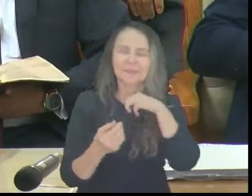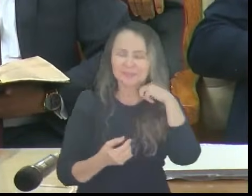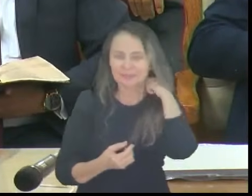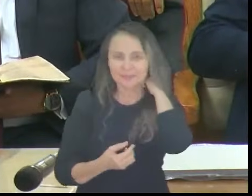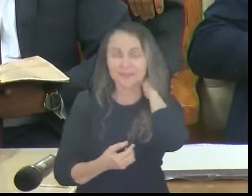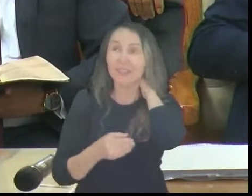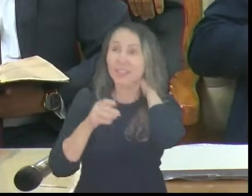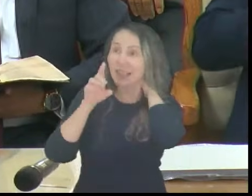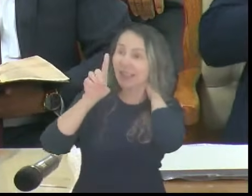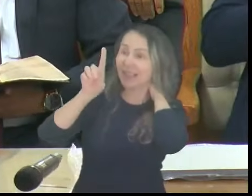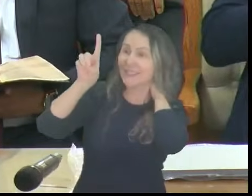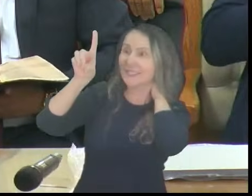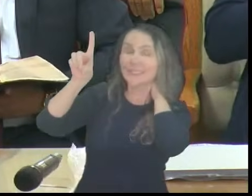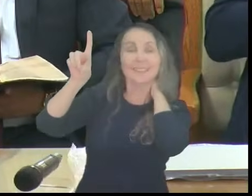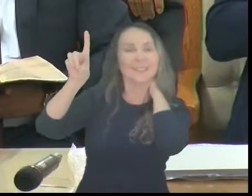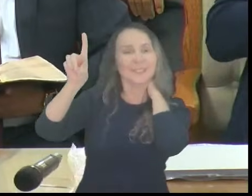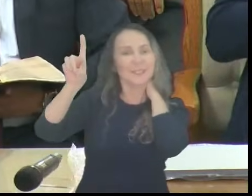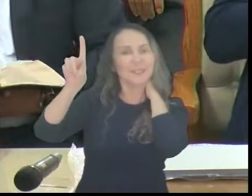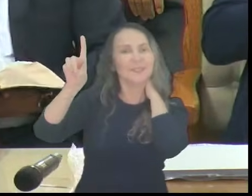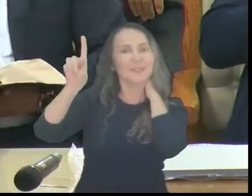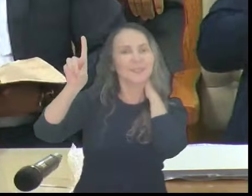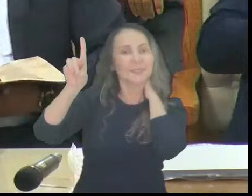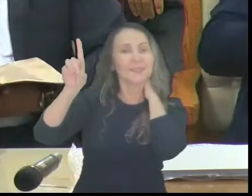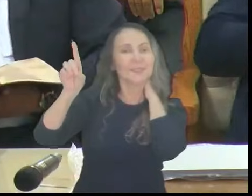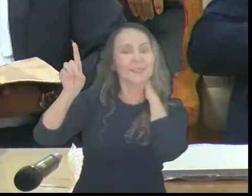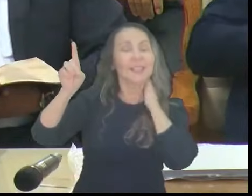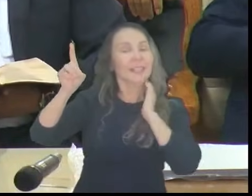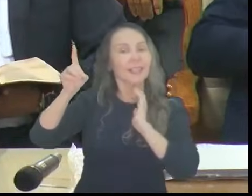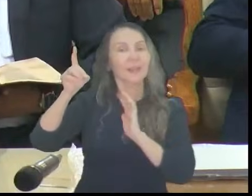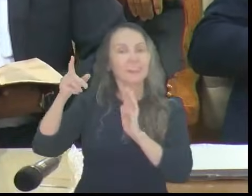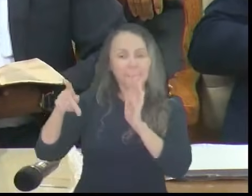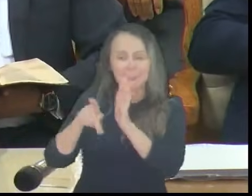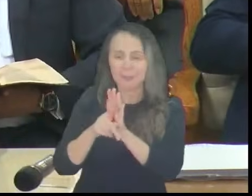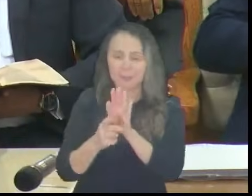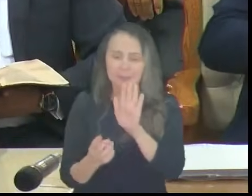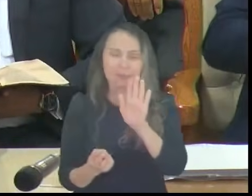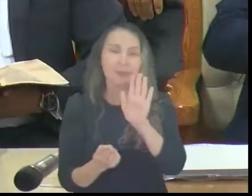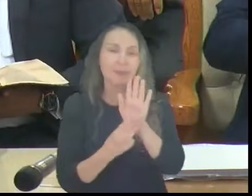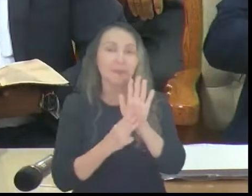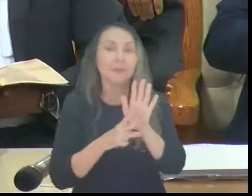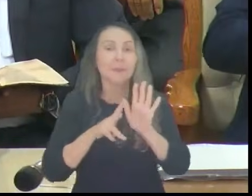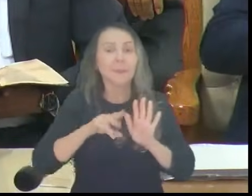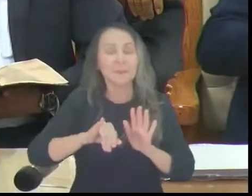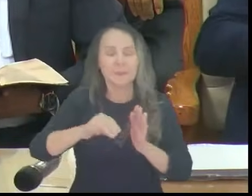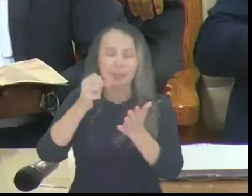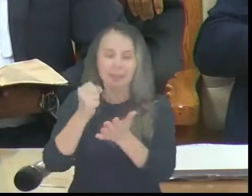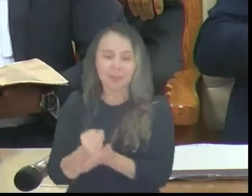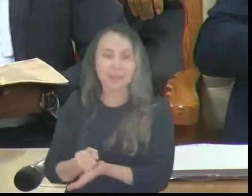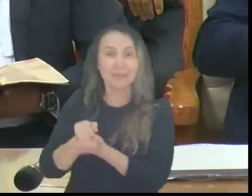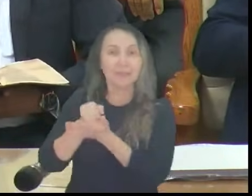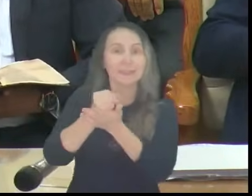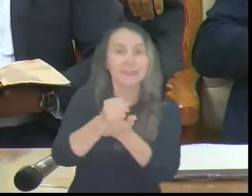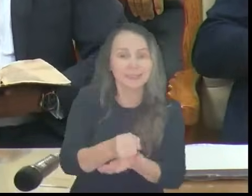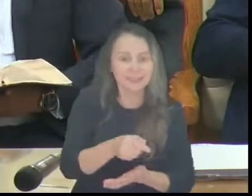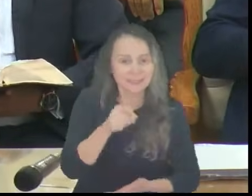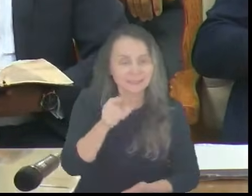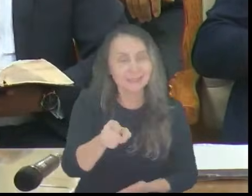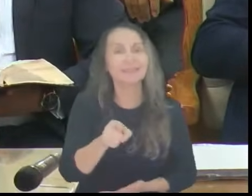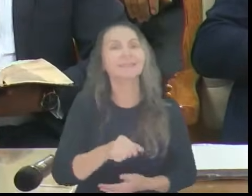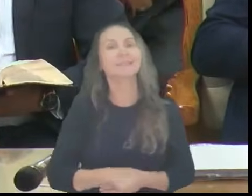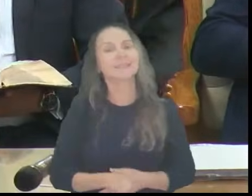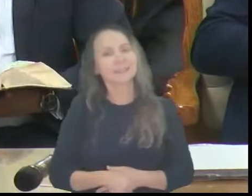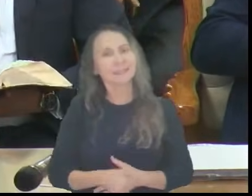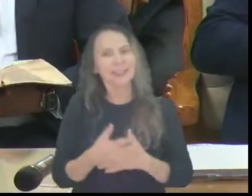O Deus de Daniel vai dar uma saída para você. Receba esta palavra.